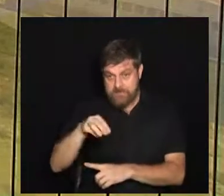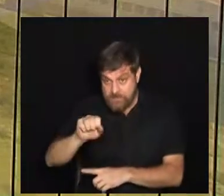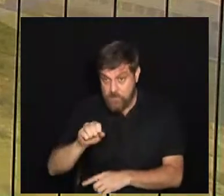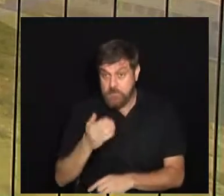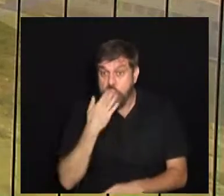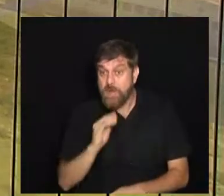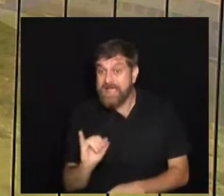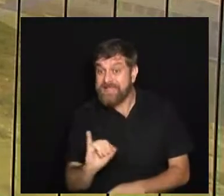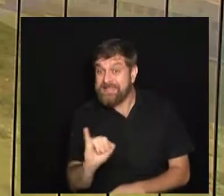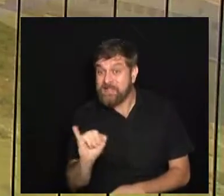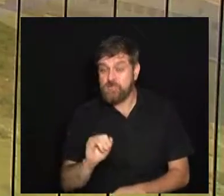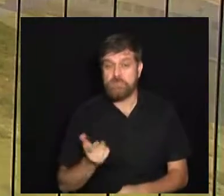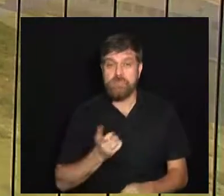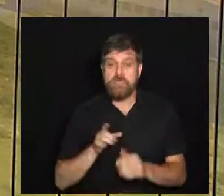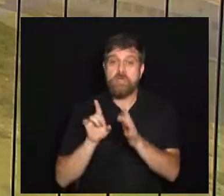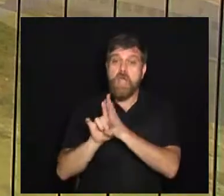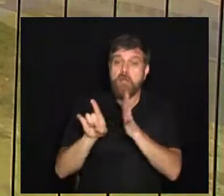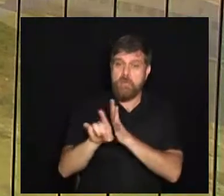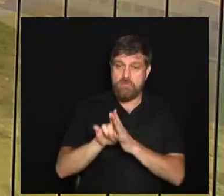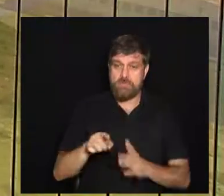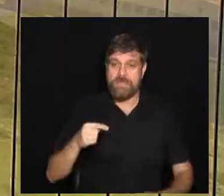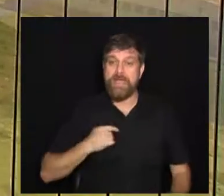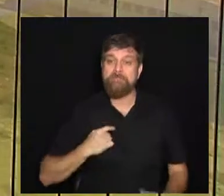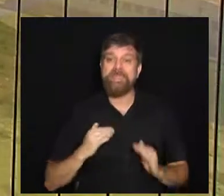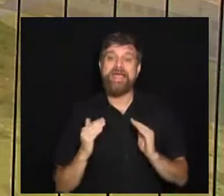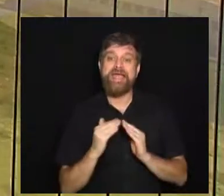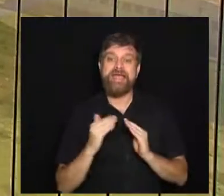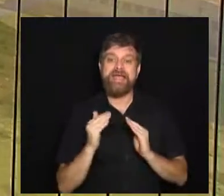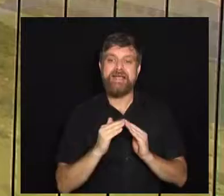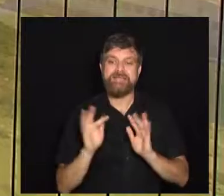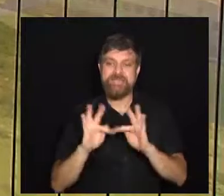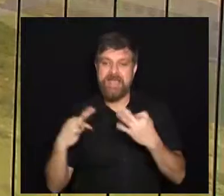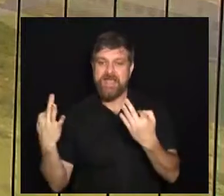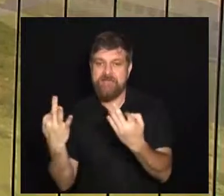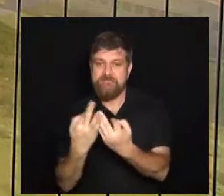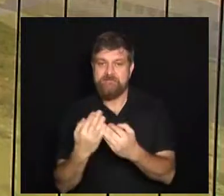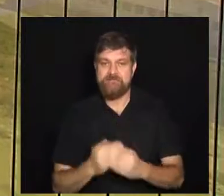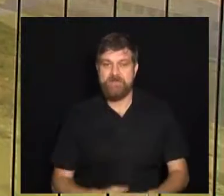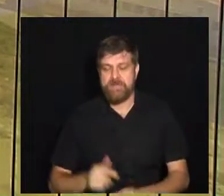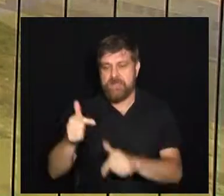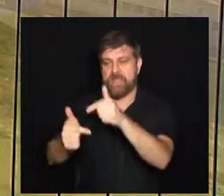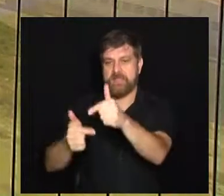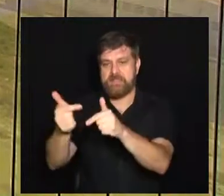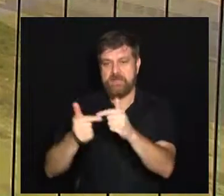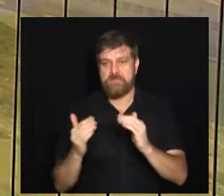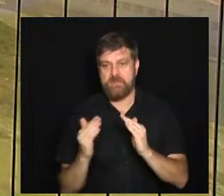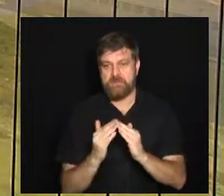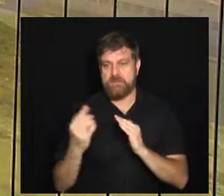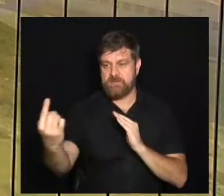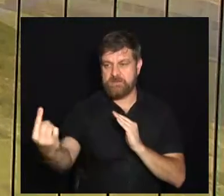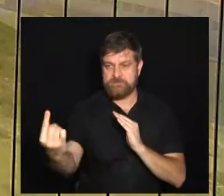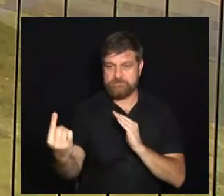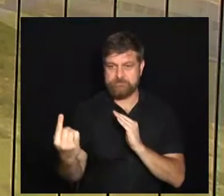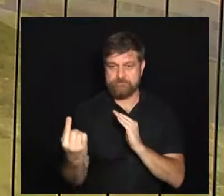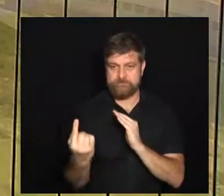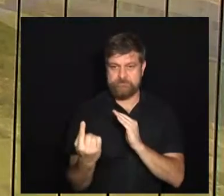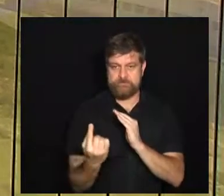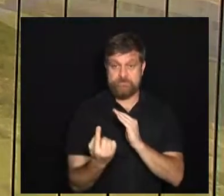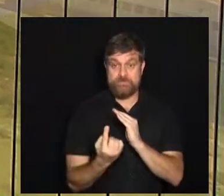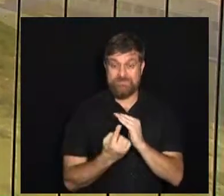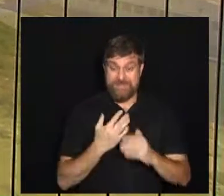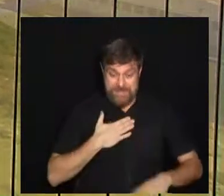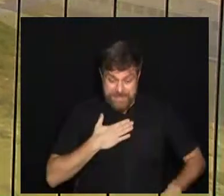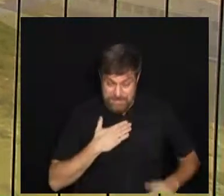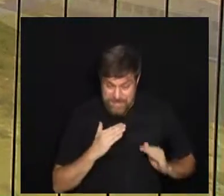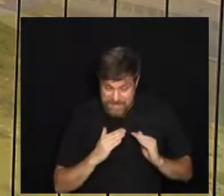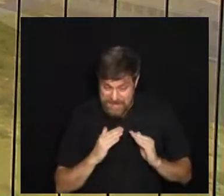de saber se posso receber parentes em casa pois eles vêm do trabalho e tem contato com muitas pessoas